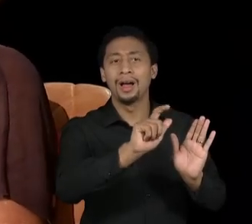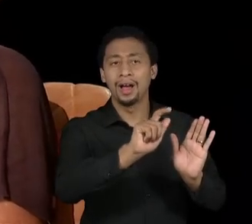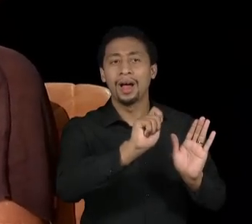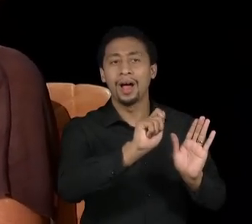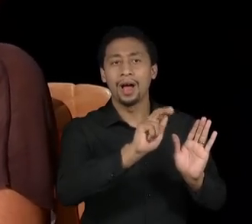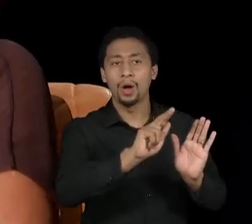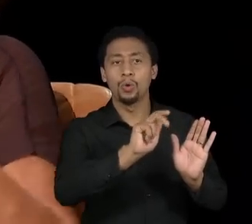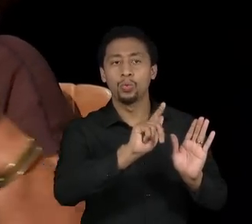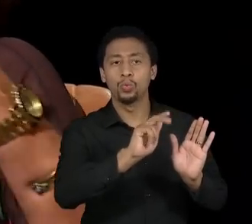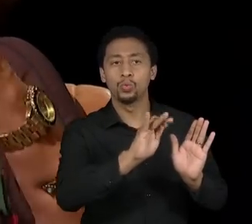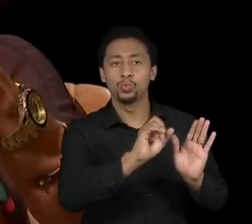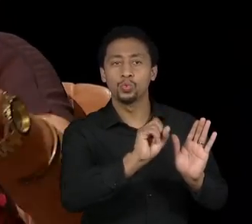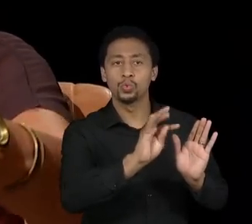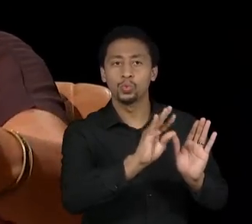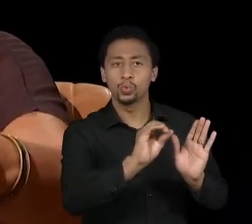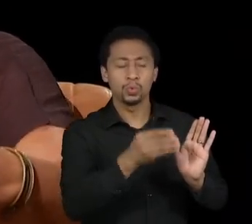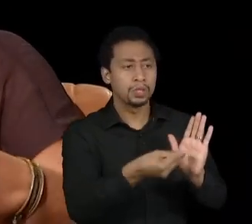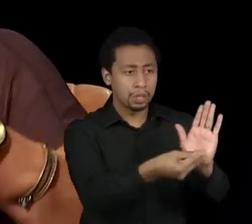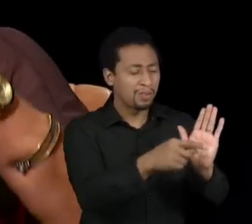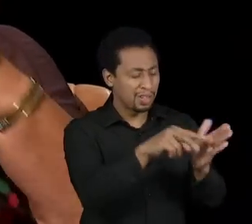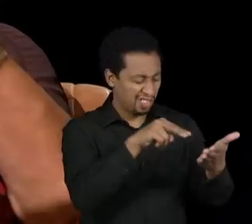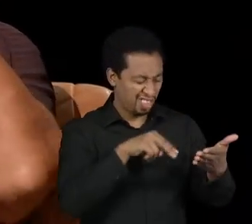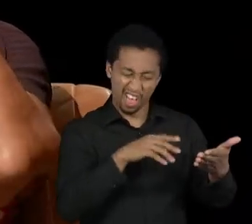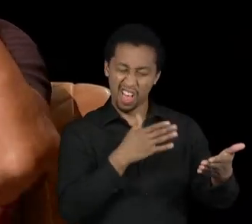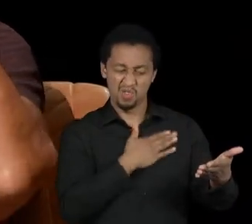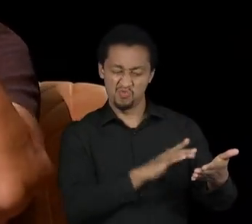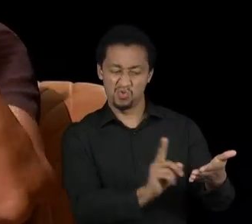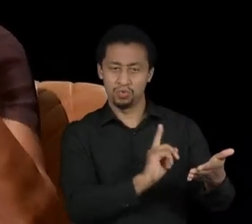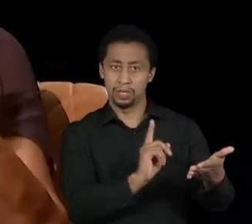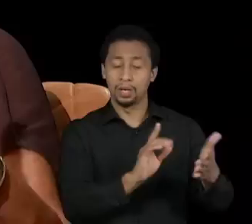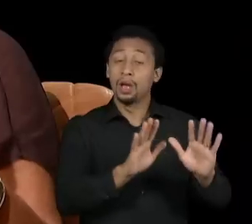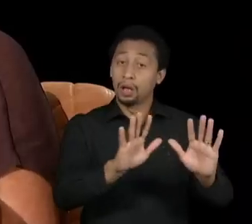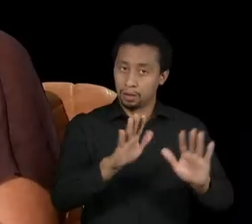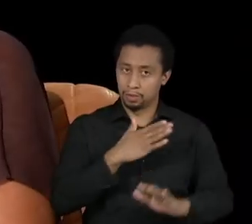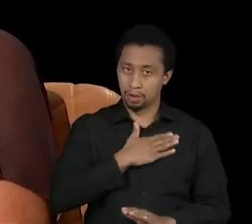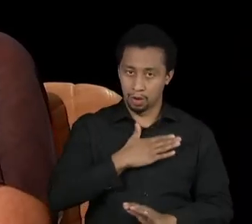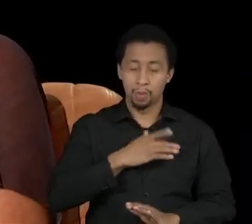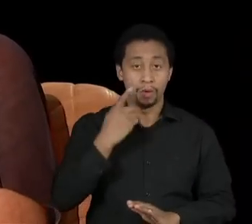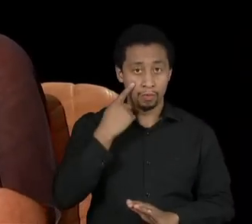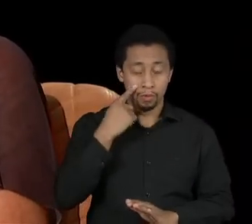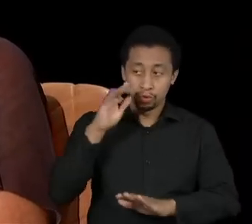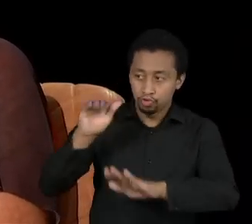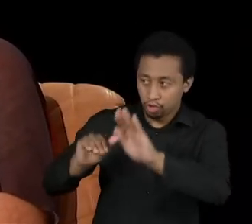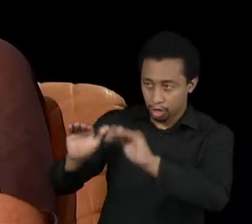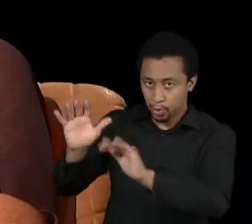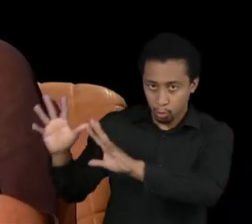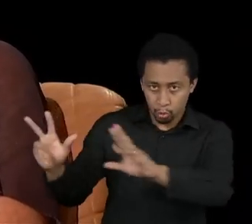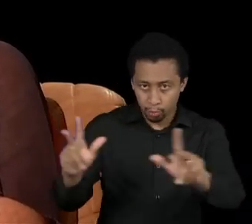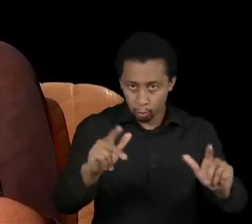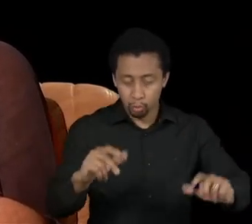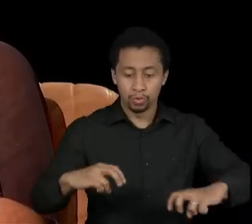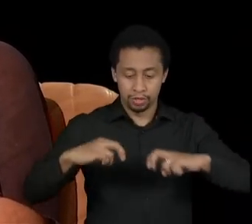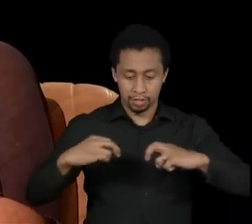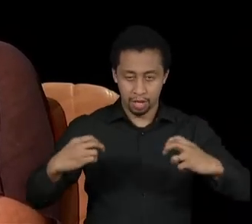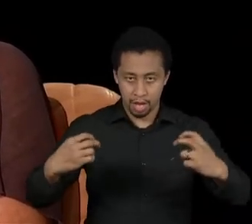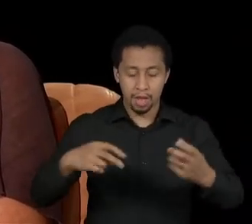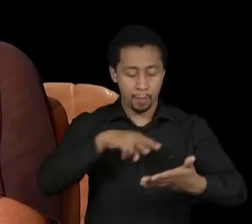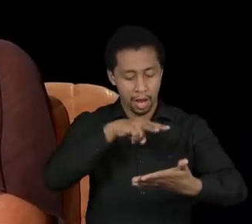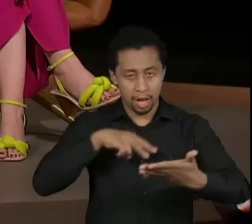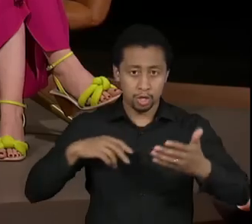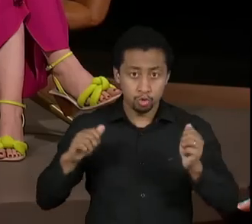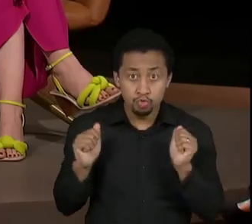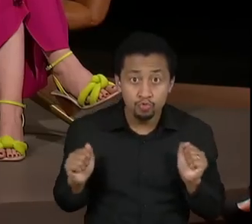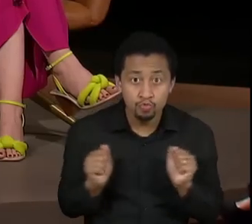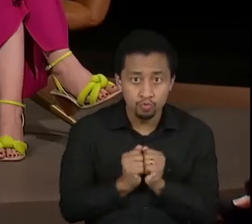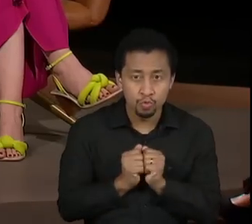Renato e eu resolvemos fazer uma leitura coletiva para ver se abria a cabeça dele. Aí, querida,